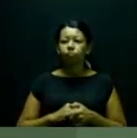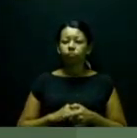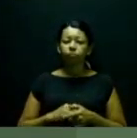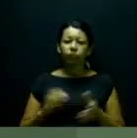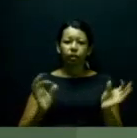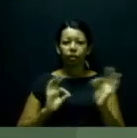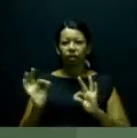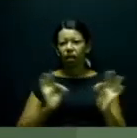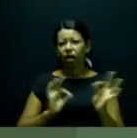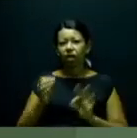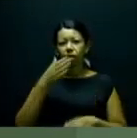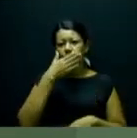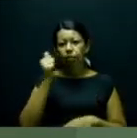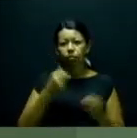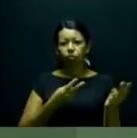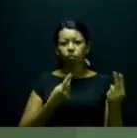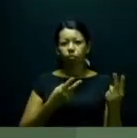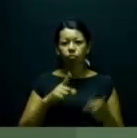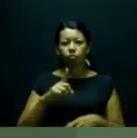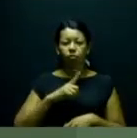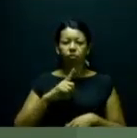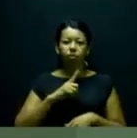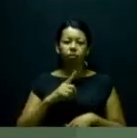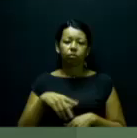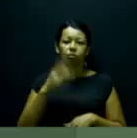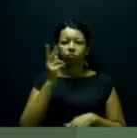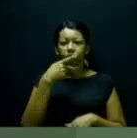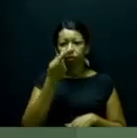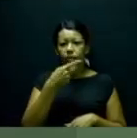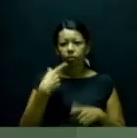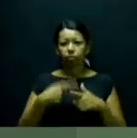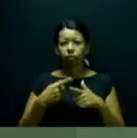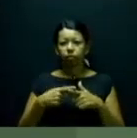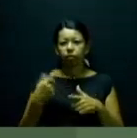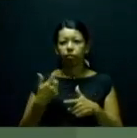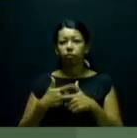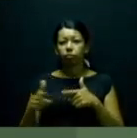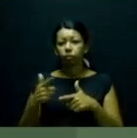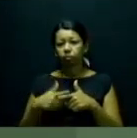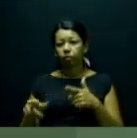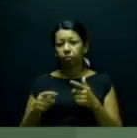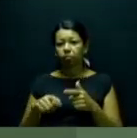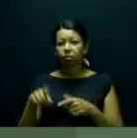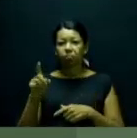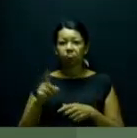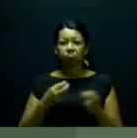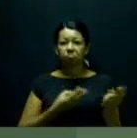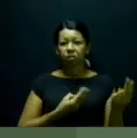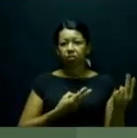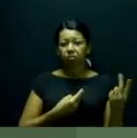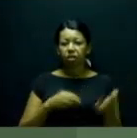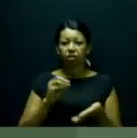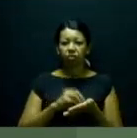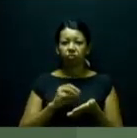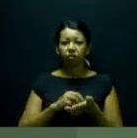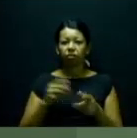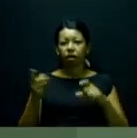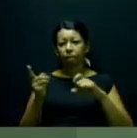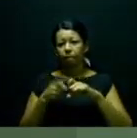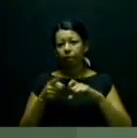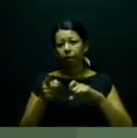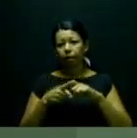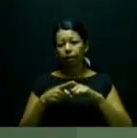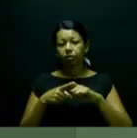Nada melhorou conforme tinham-se aí falado, porque os problemas são os mesmos. Falta de médico,